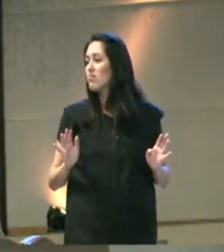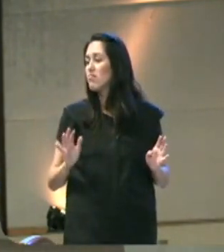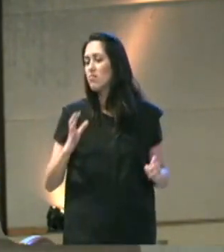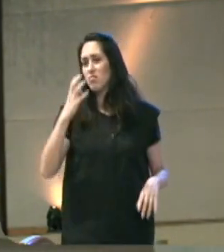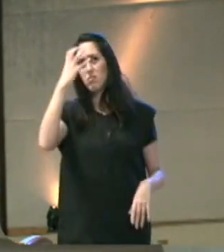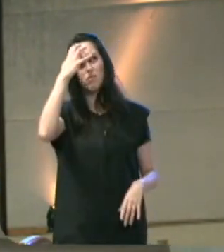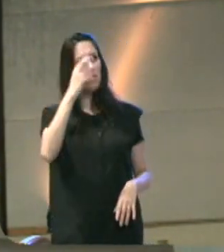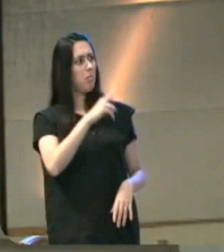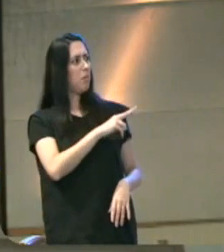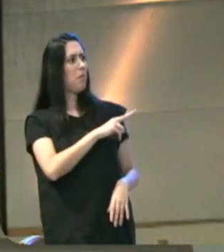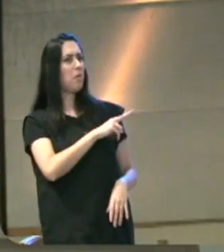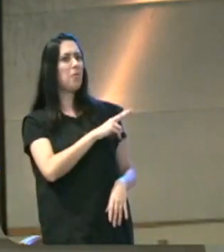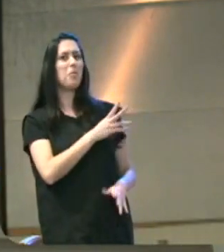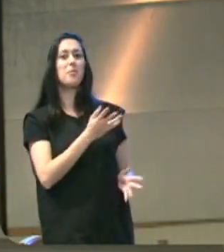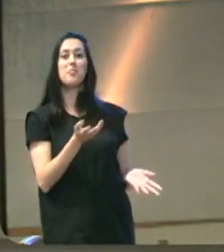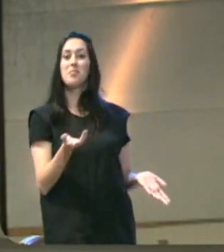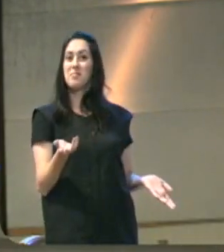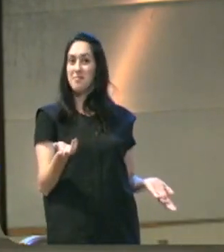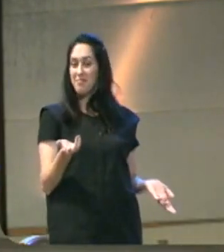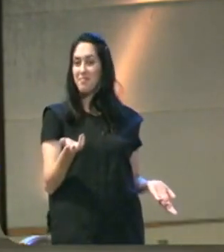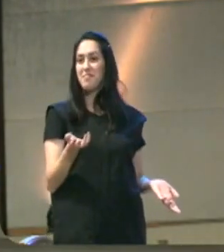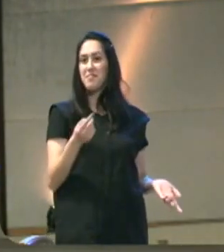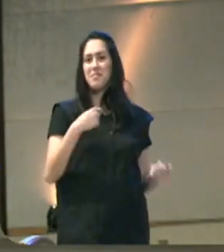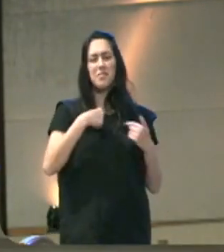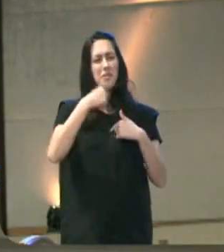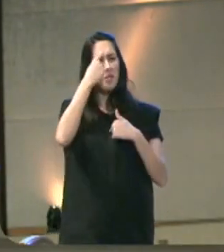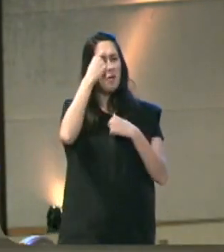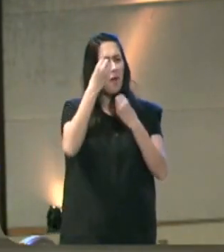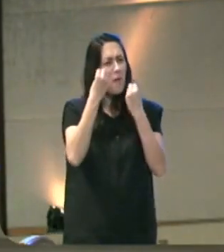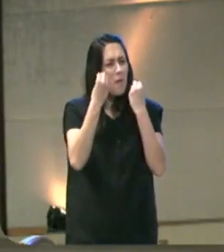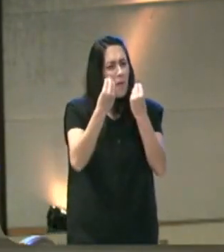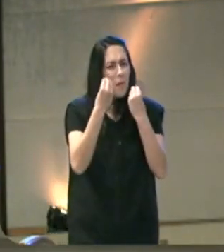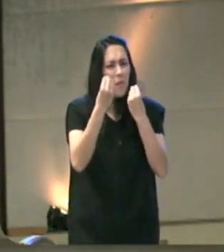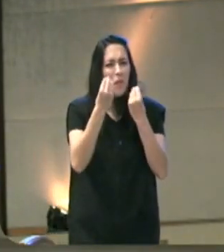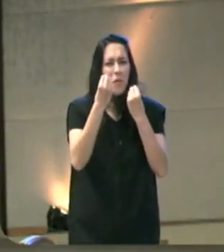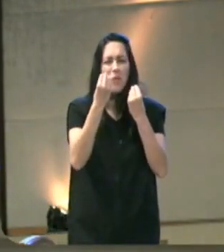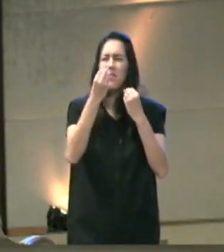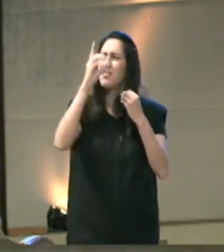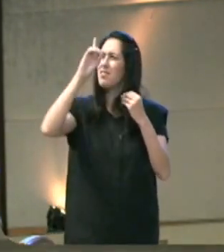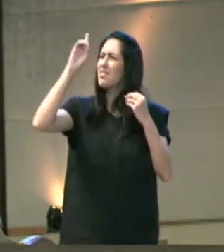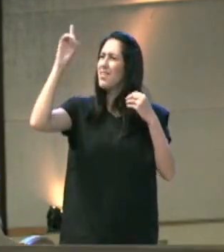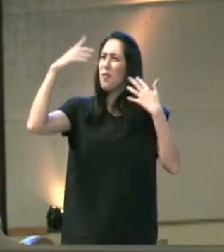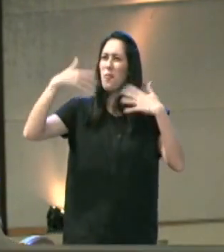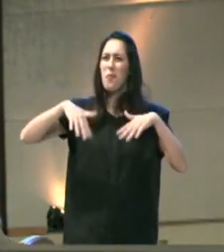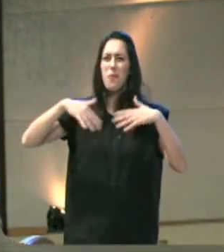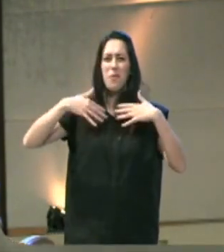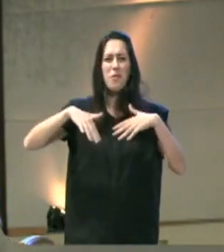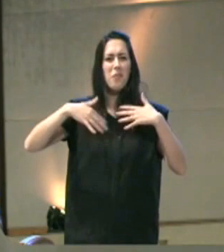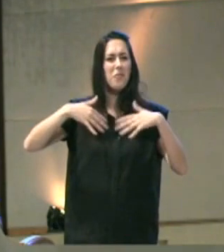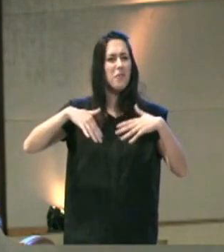E eu fico pensando, como Deus é tremendo em revelar os seus caminhos.